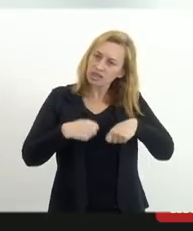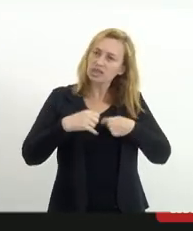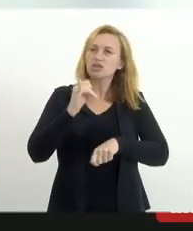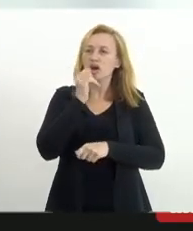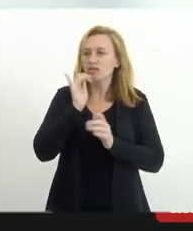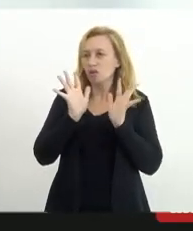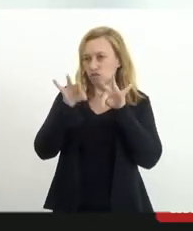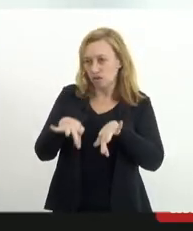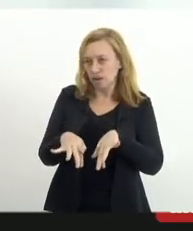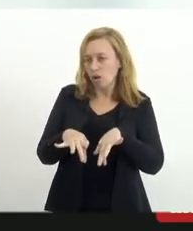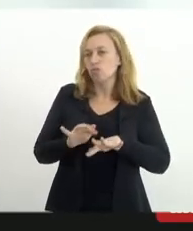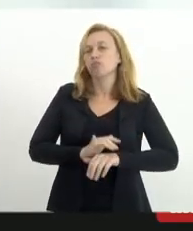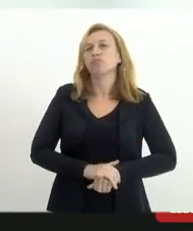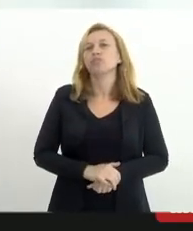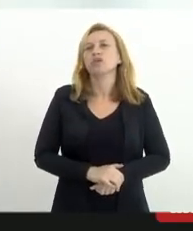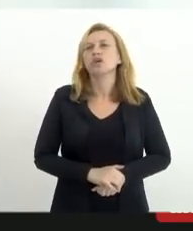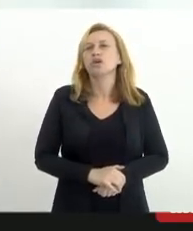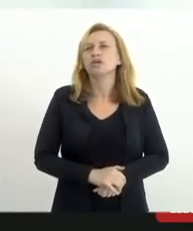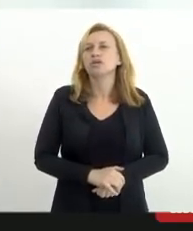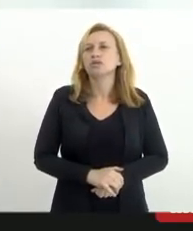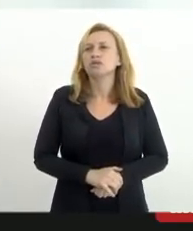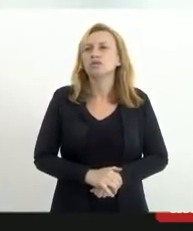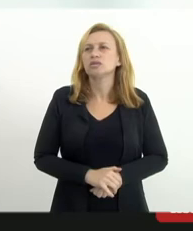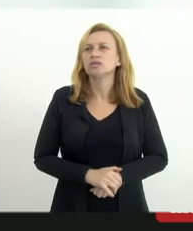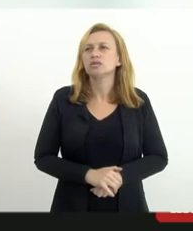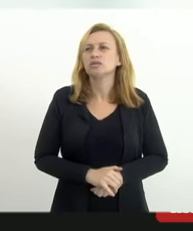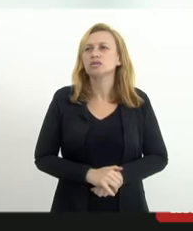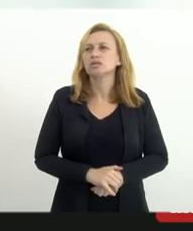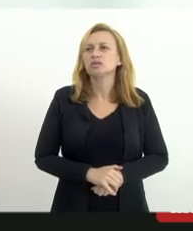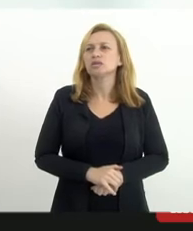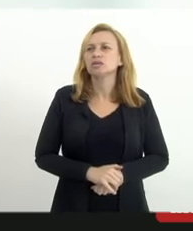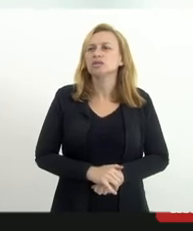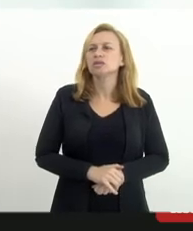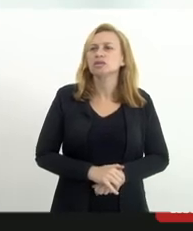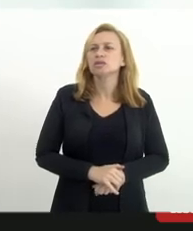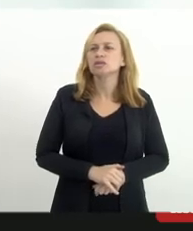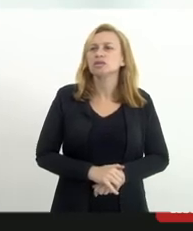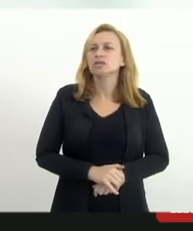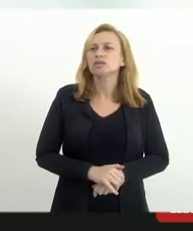relatório final, que a Petrobras